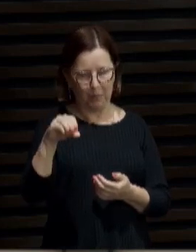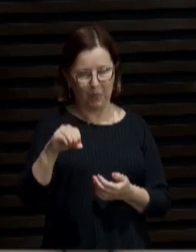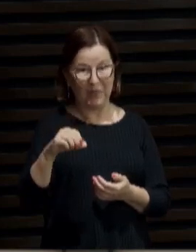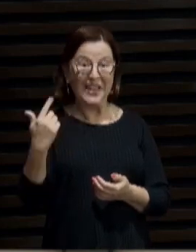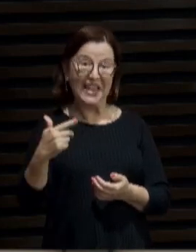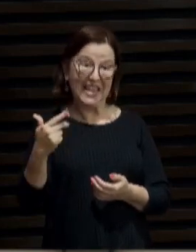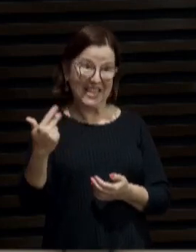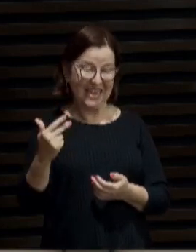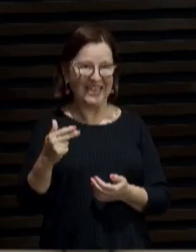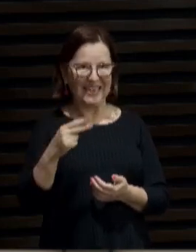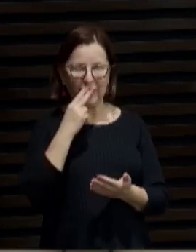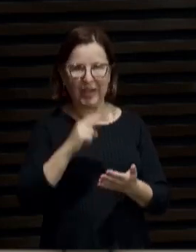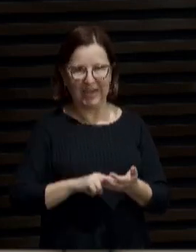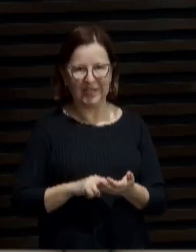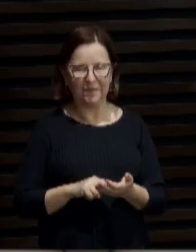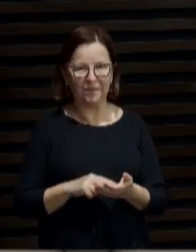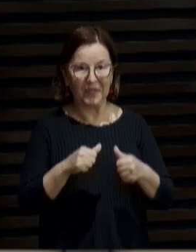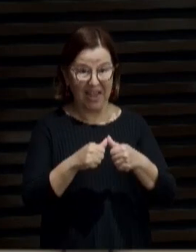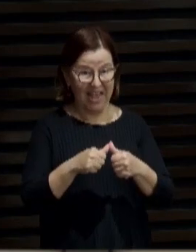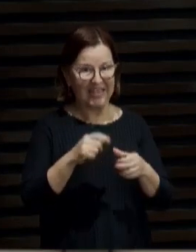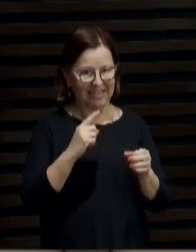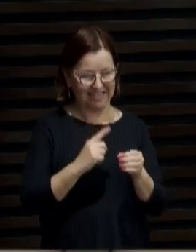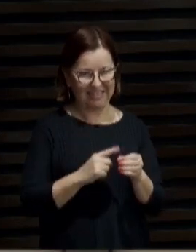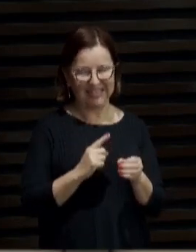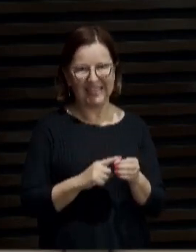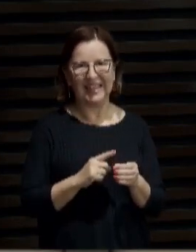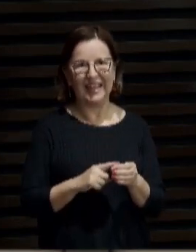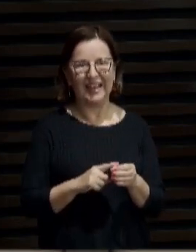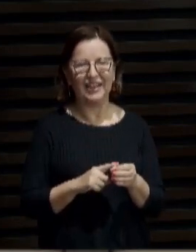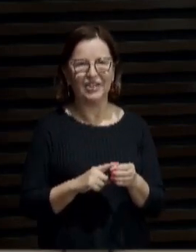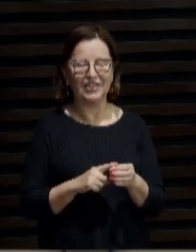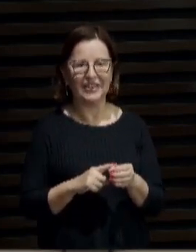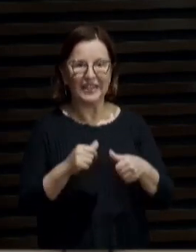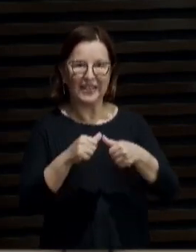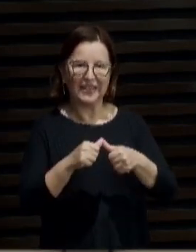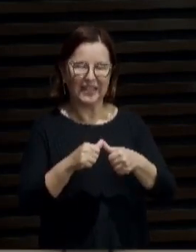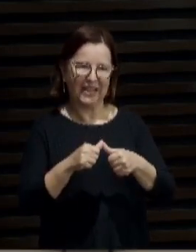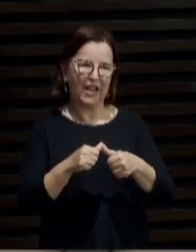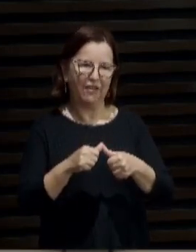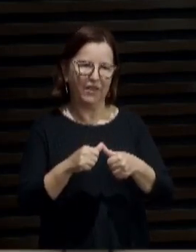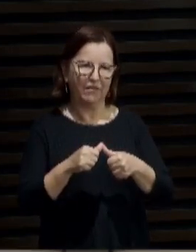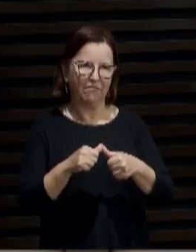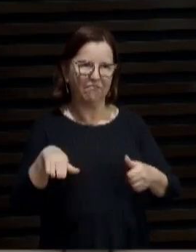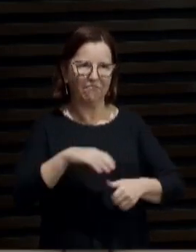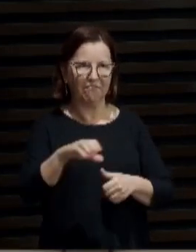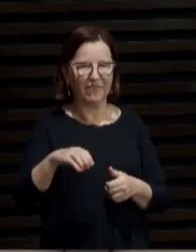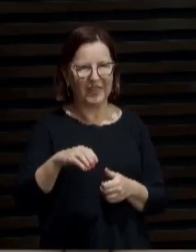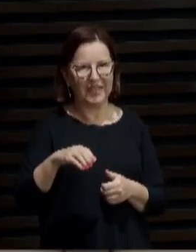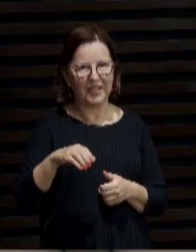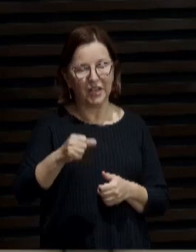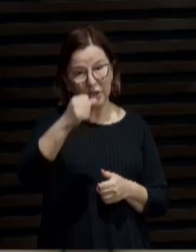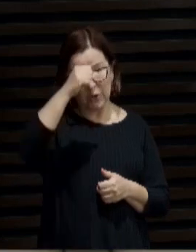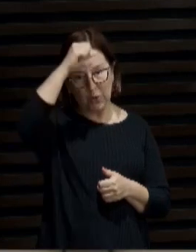as demais cidades às quais foram enviadas as cartas do Apocalipse, situava-se na província romana da Ásia Menor,